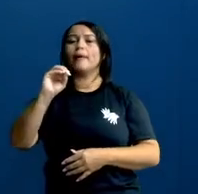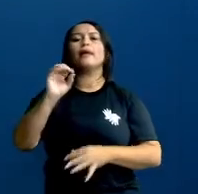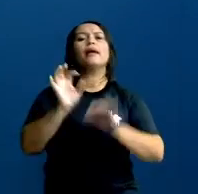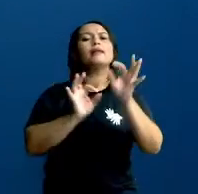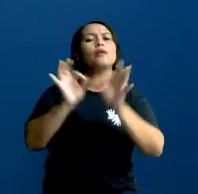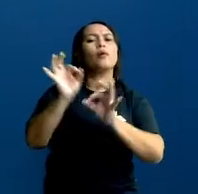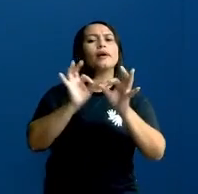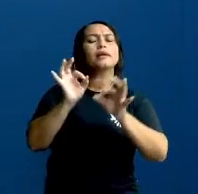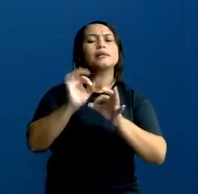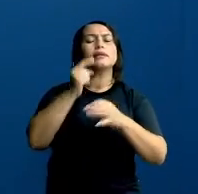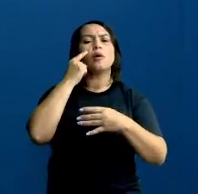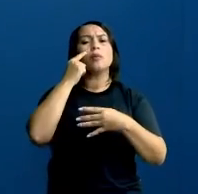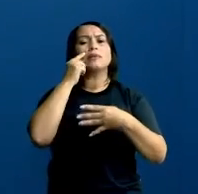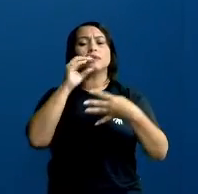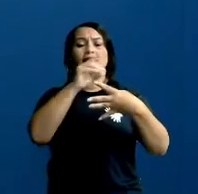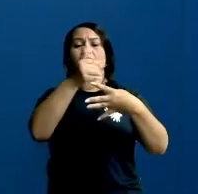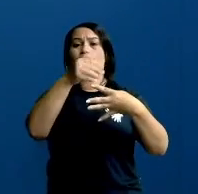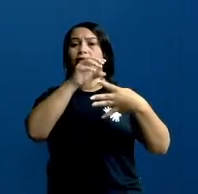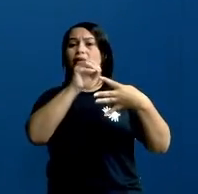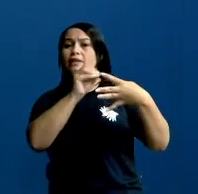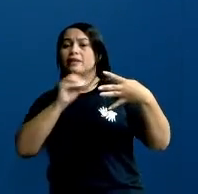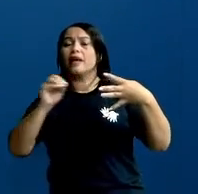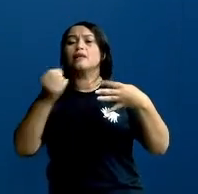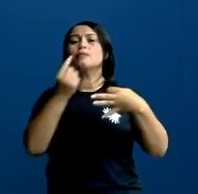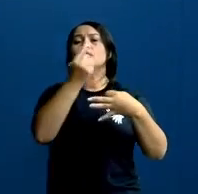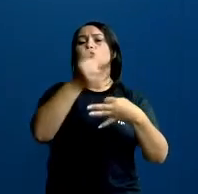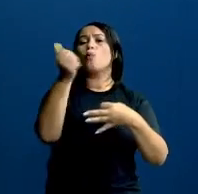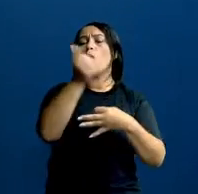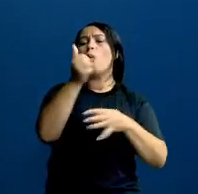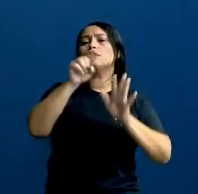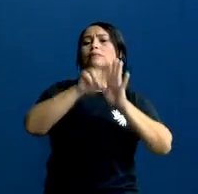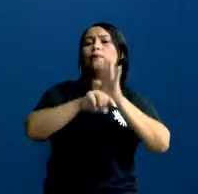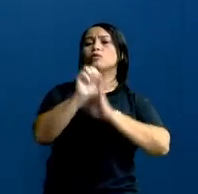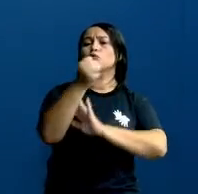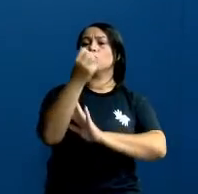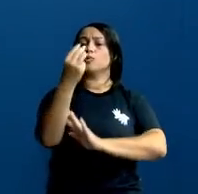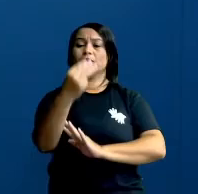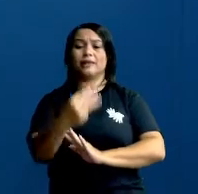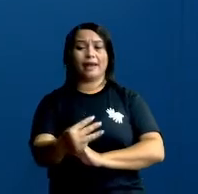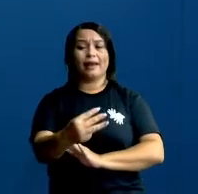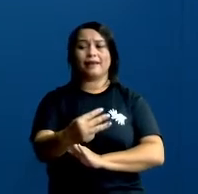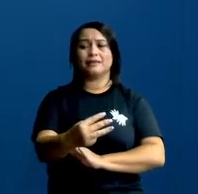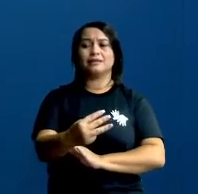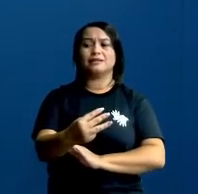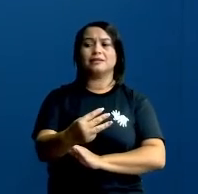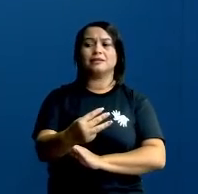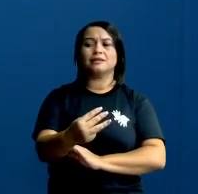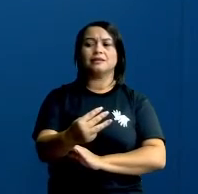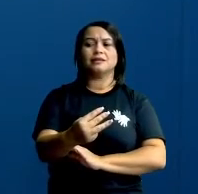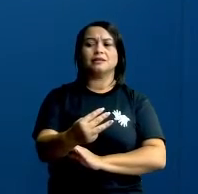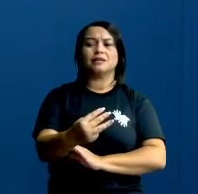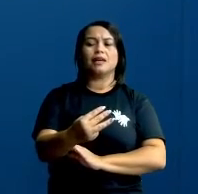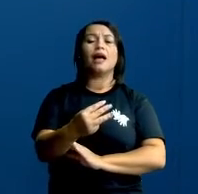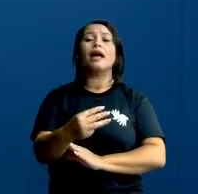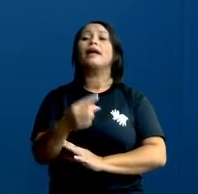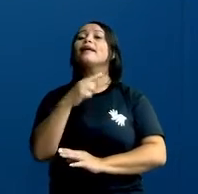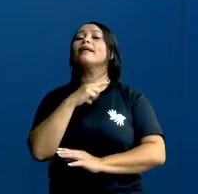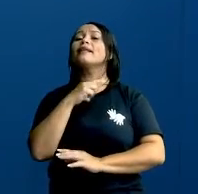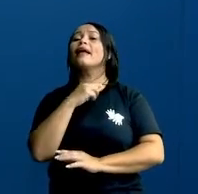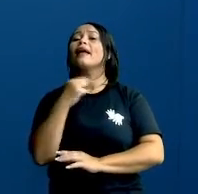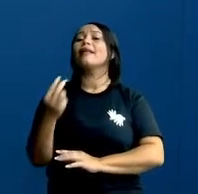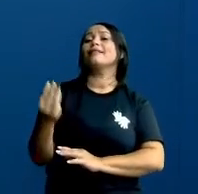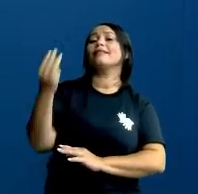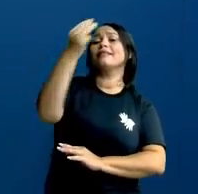ordem superior. E aí, 10 mais 1, 11. 11 menos 8, 3. E aqui, quem sobrou?